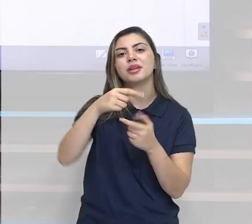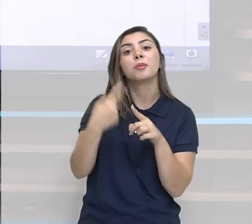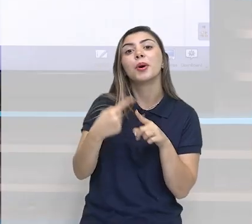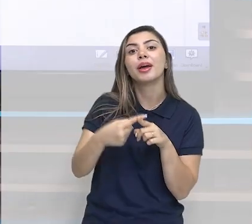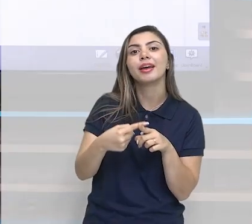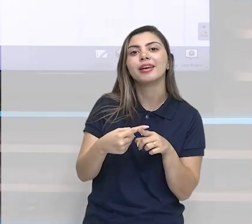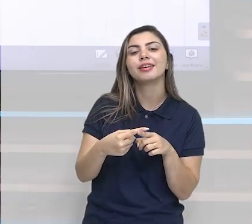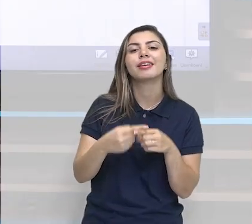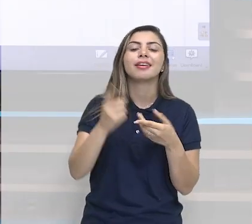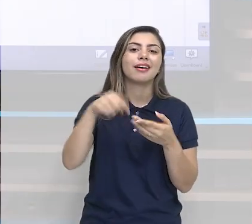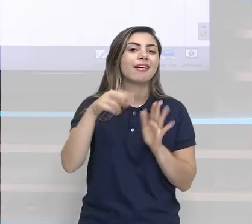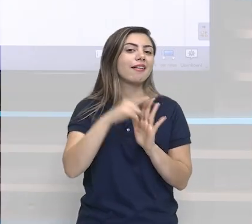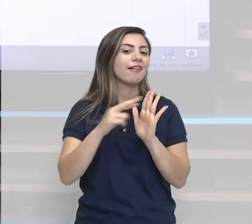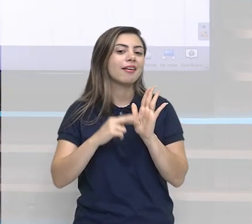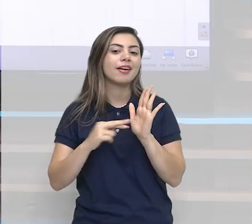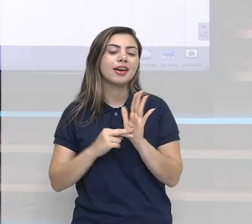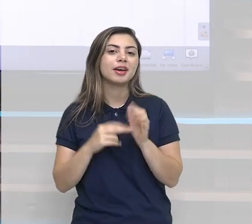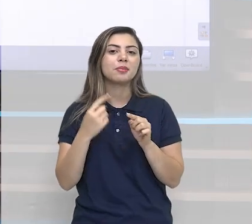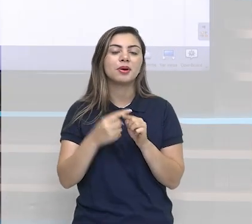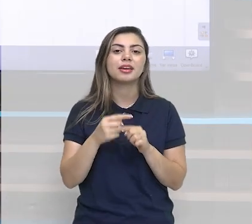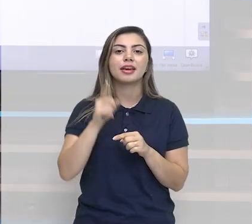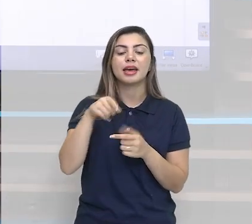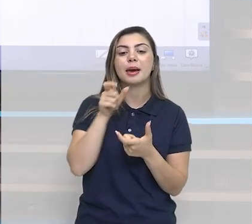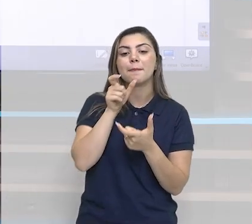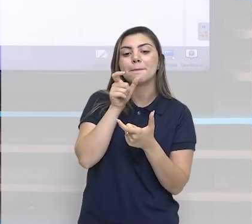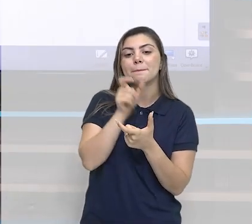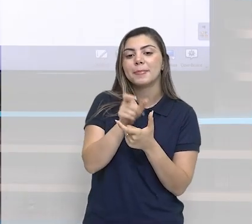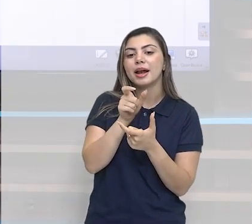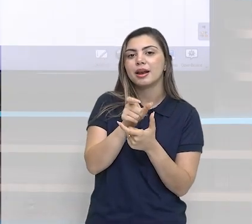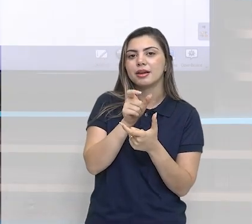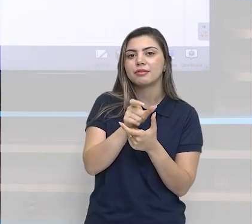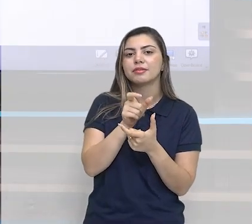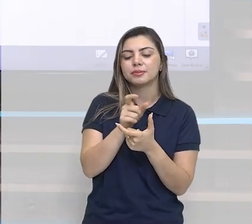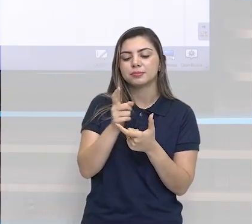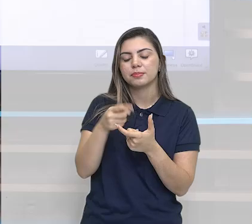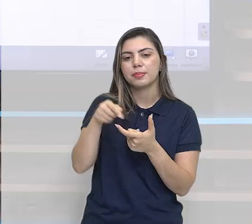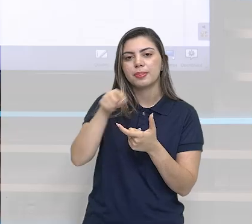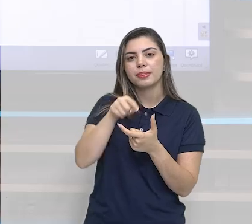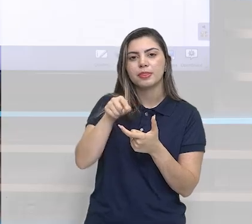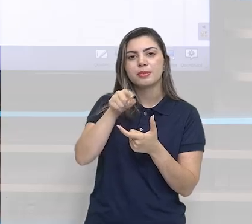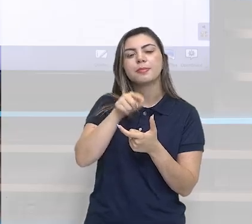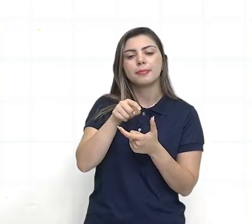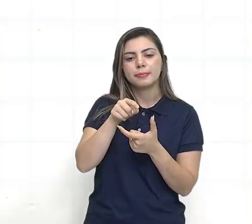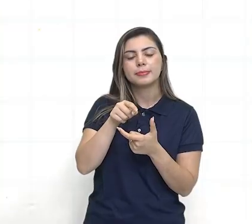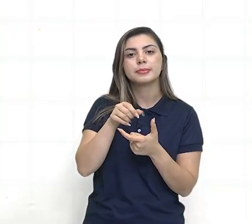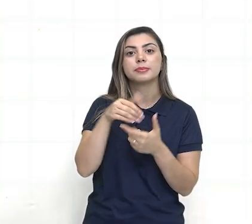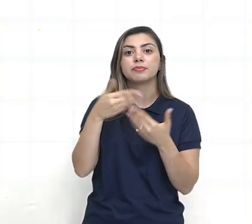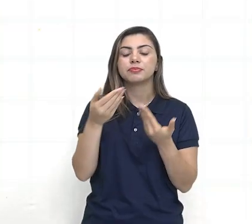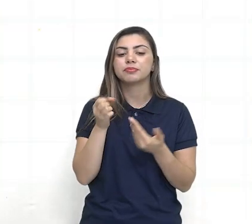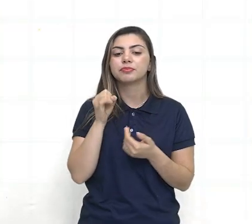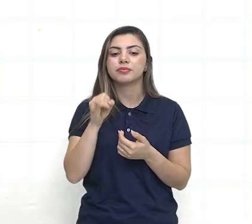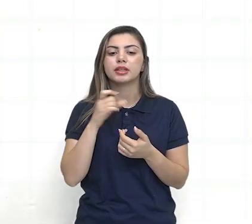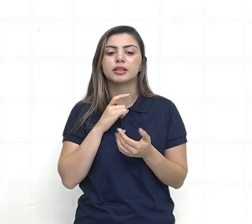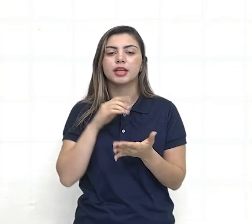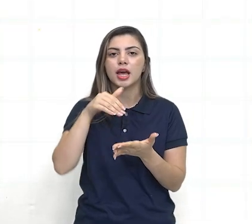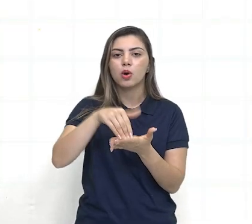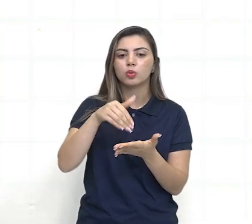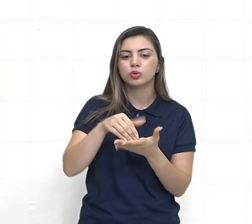quê? Porque a sílaba tônica é a antepenúltima. Então, se eu tenho